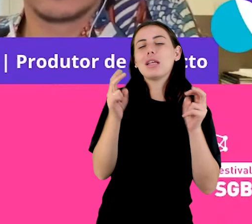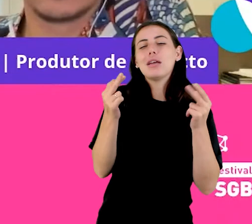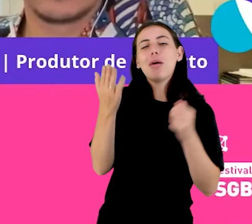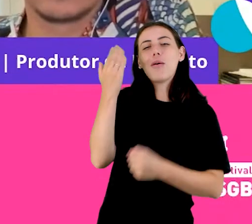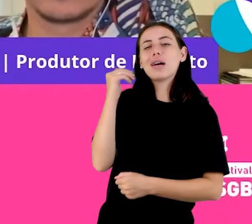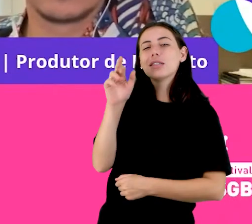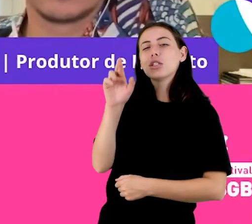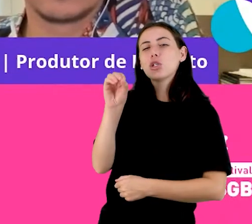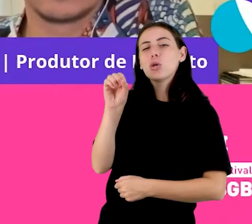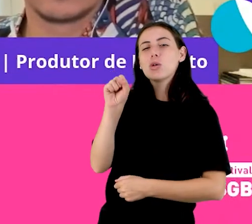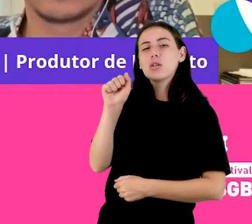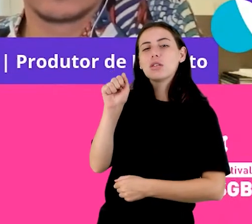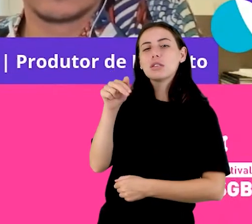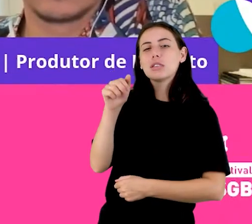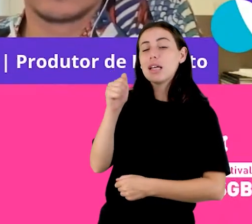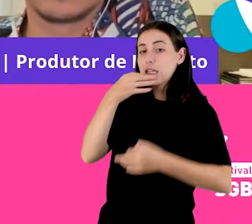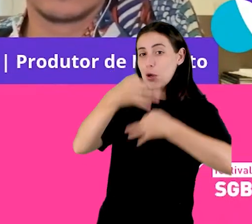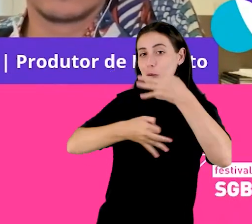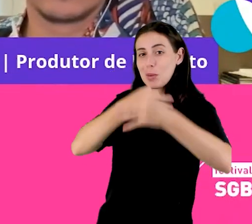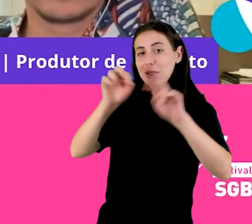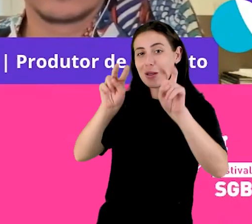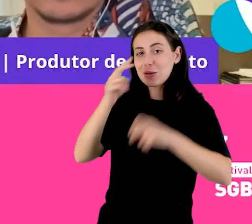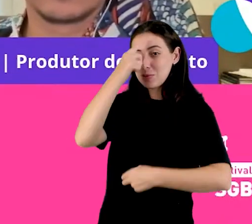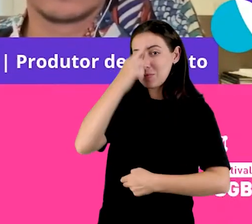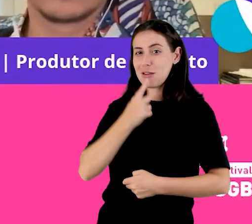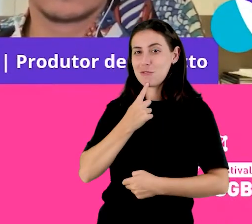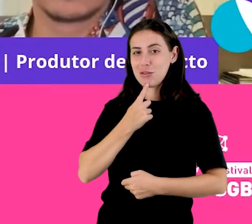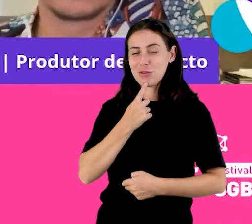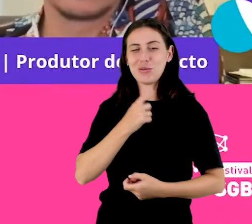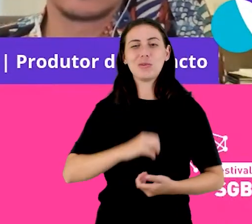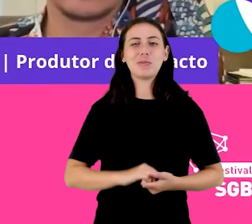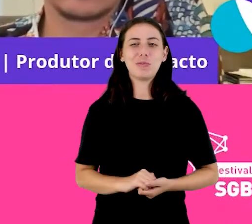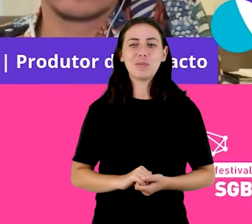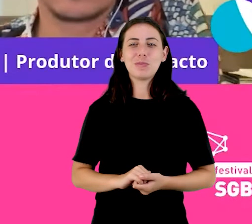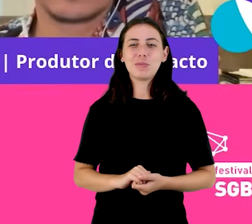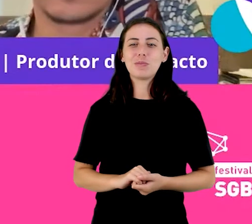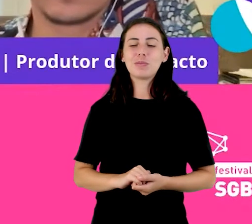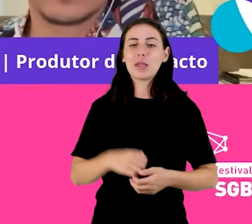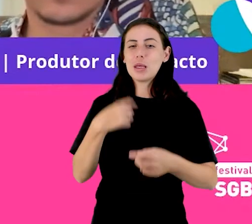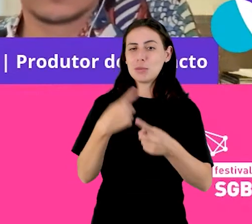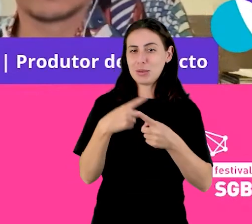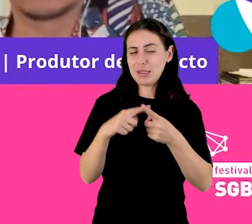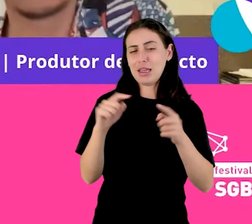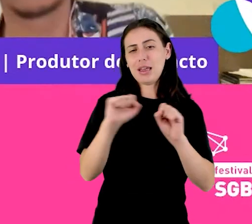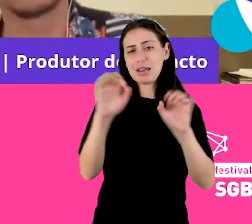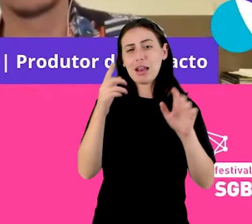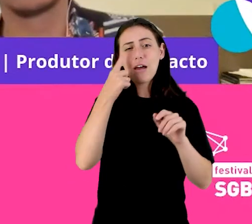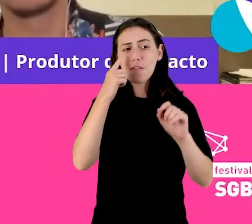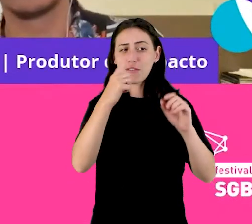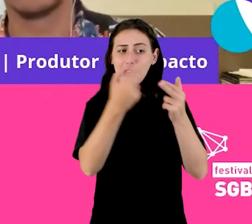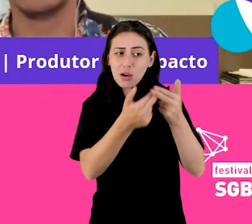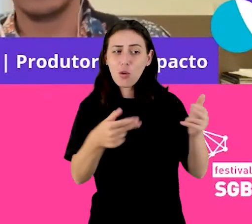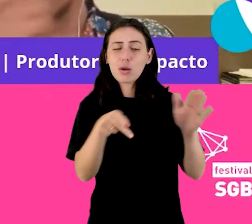a sua entrada de fato e como que você se vê hoje enquanto cineasta / produtor de